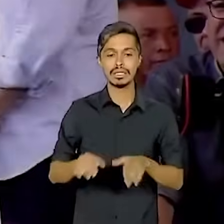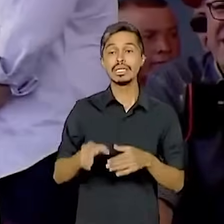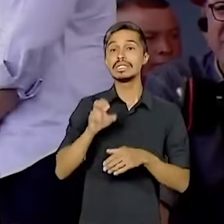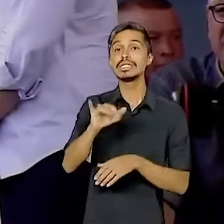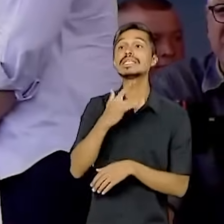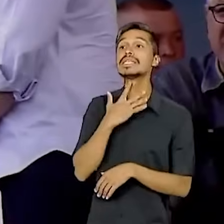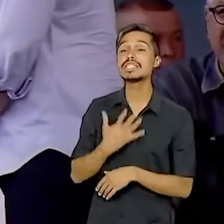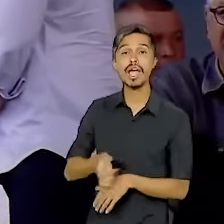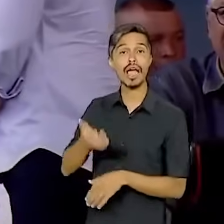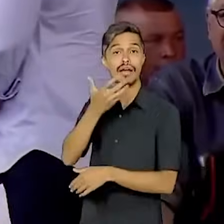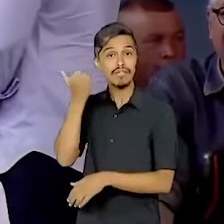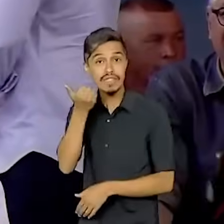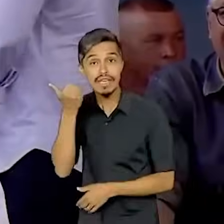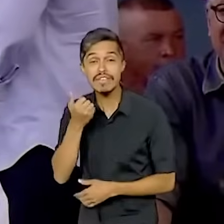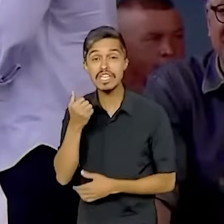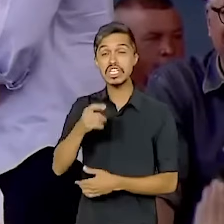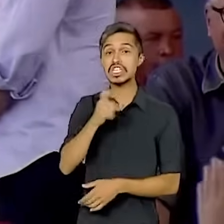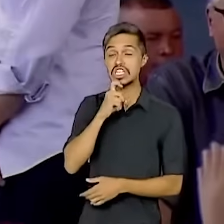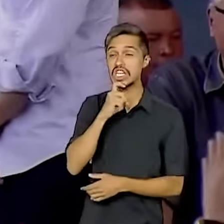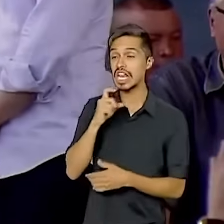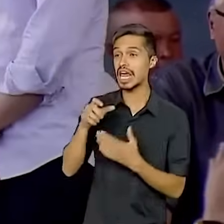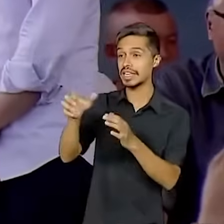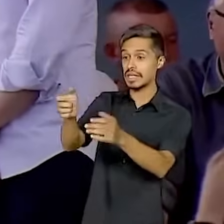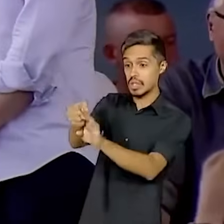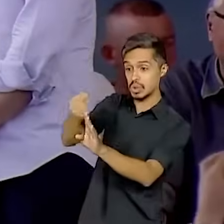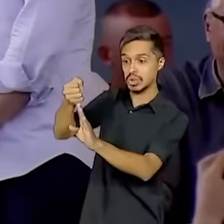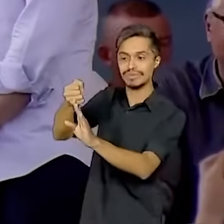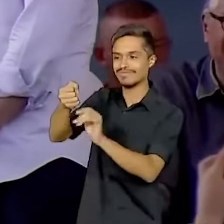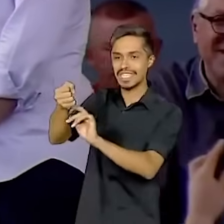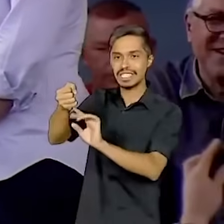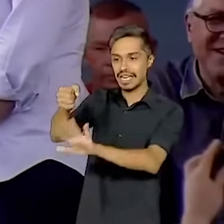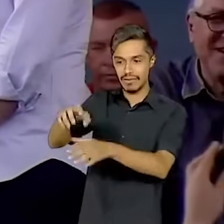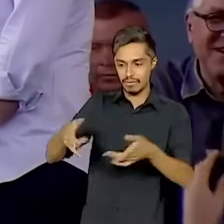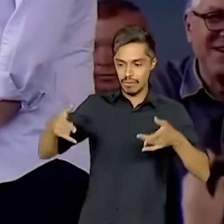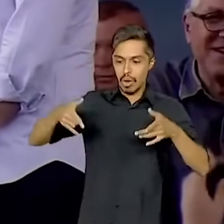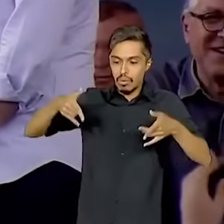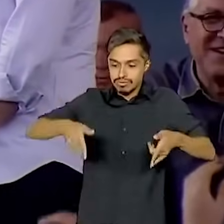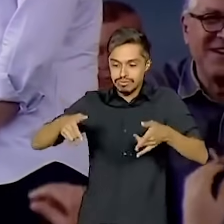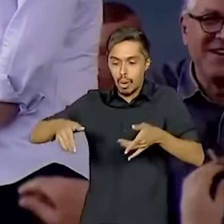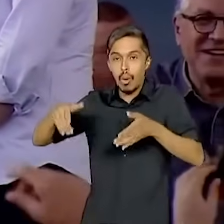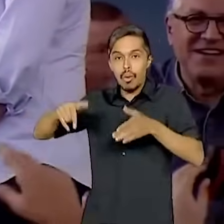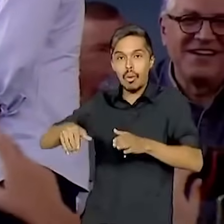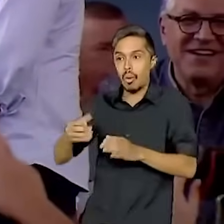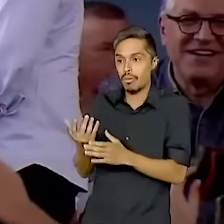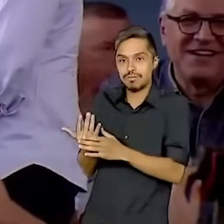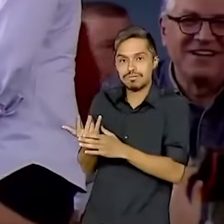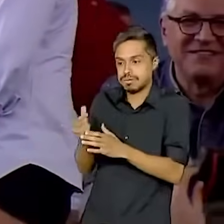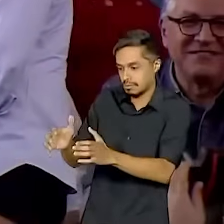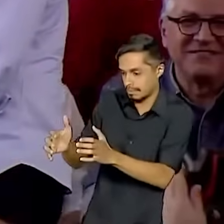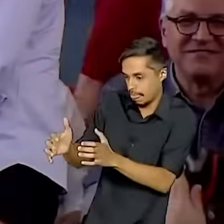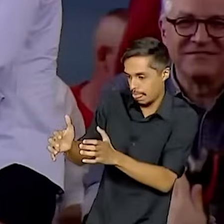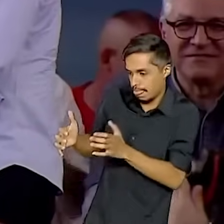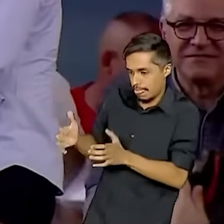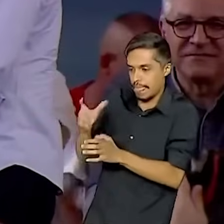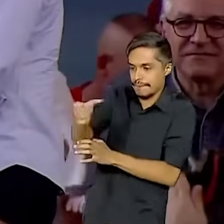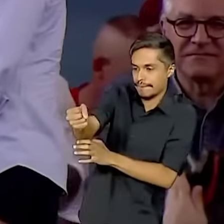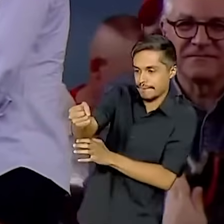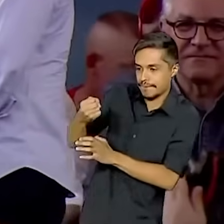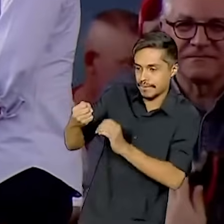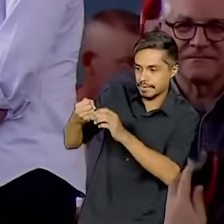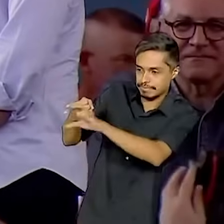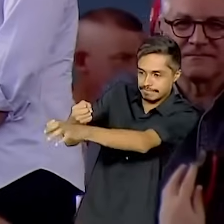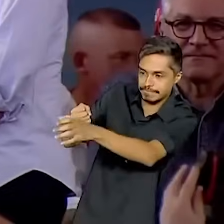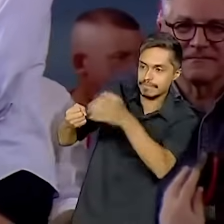cerveja gelada, tirava o fogão, porque era muito apertado. E eu estou vendo que vocês vão morar numa casa de